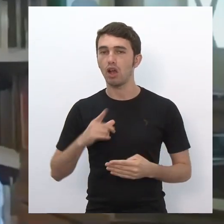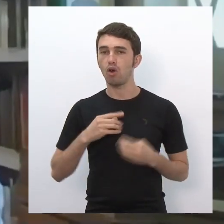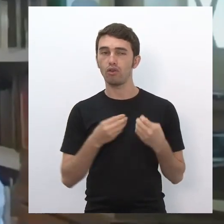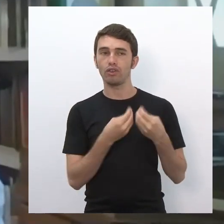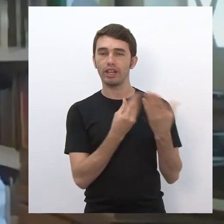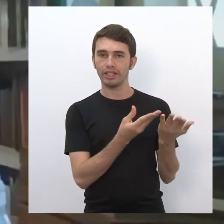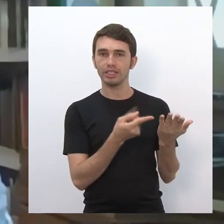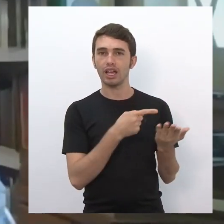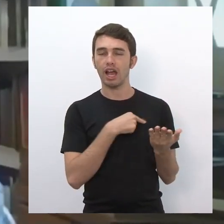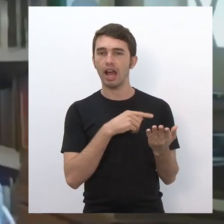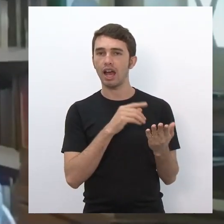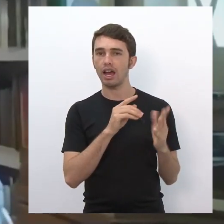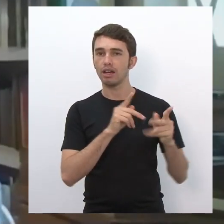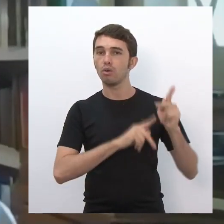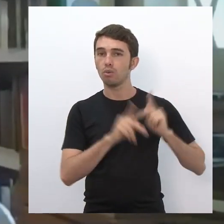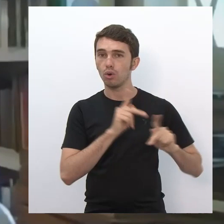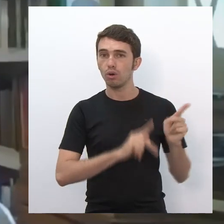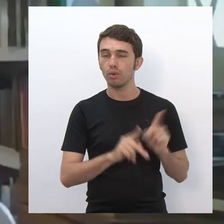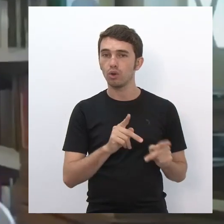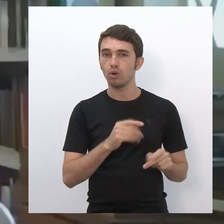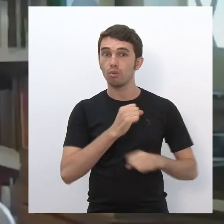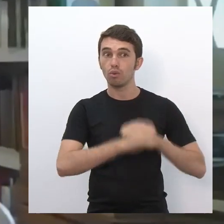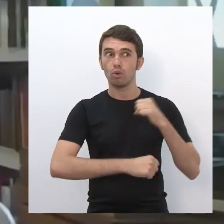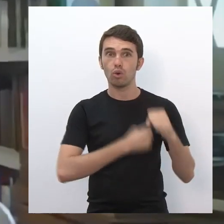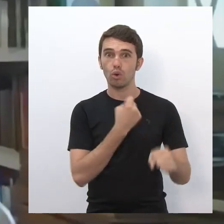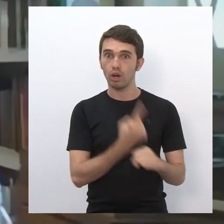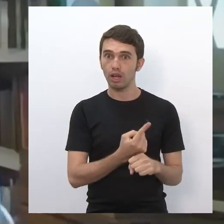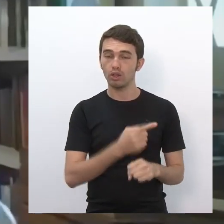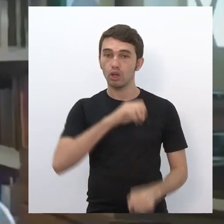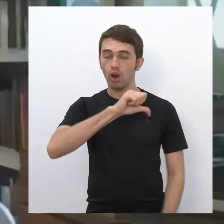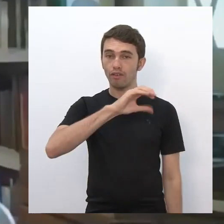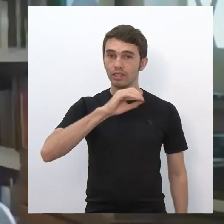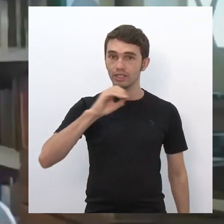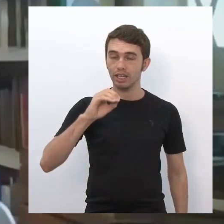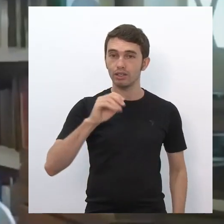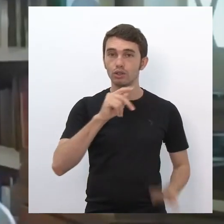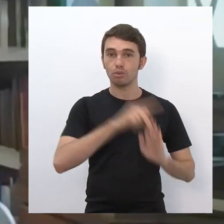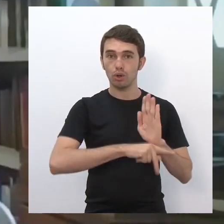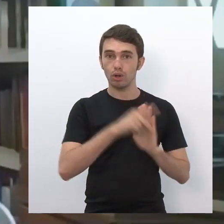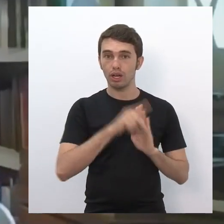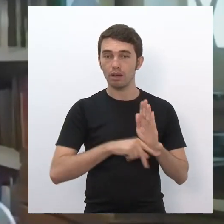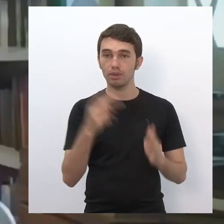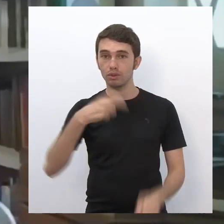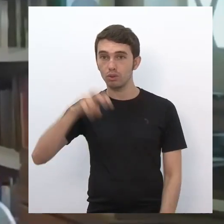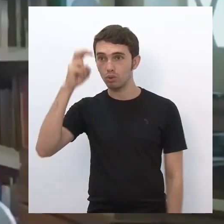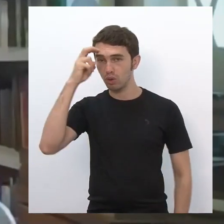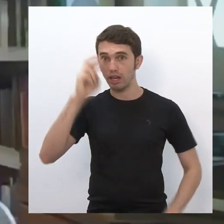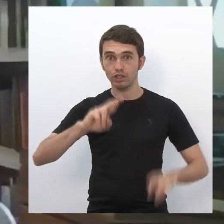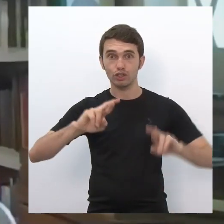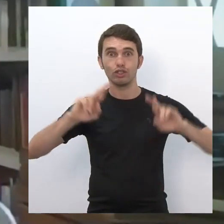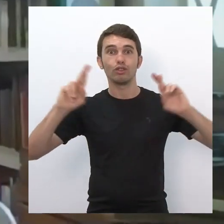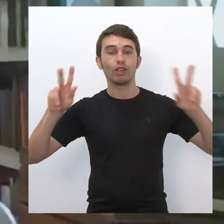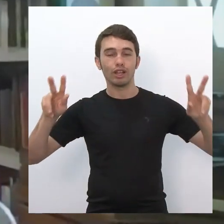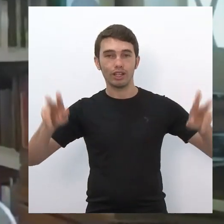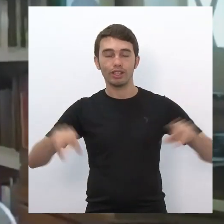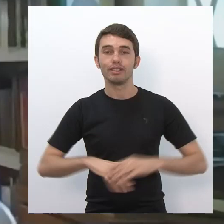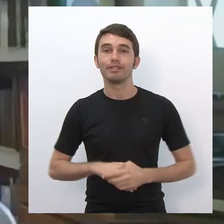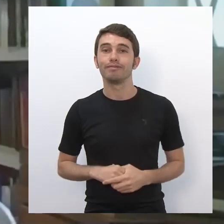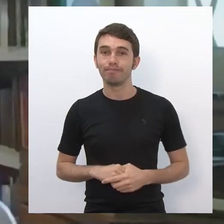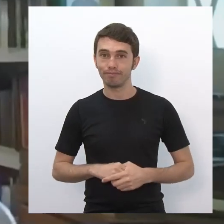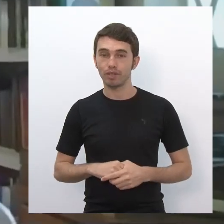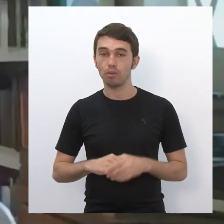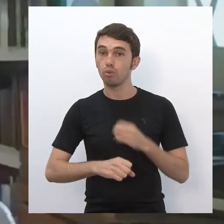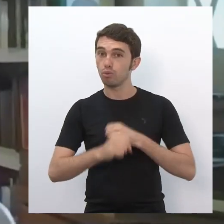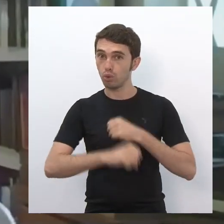oferecia a seus públicos, por ano, 900 programas culturais diferentes, né? Por